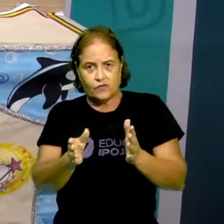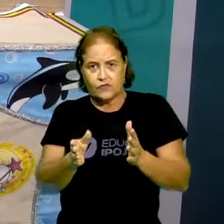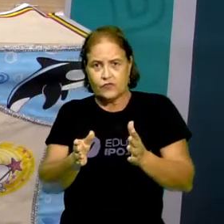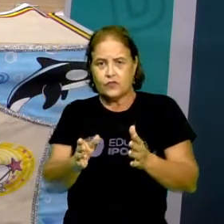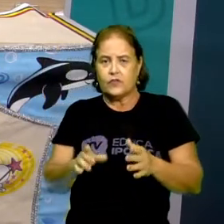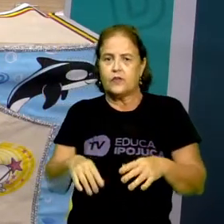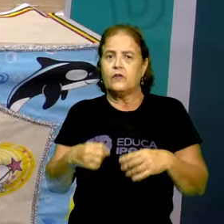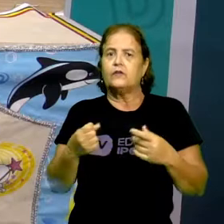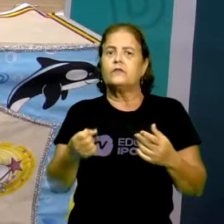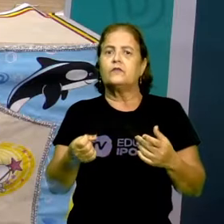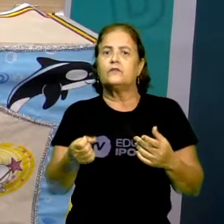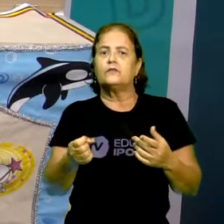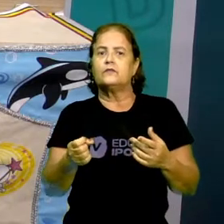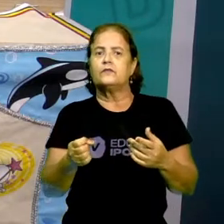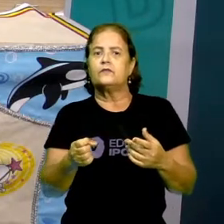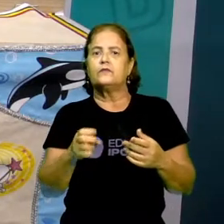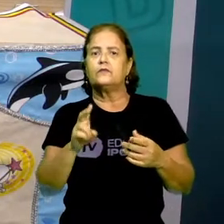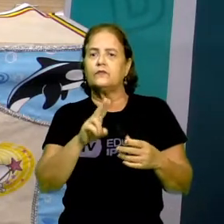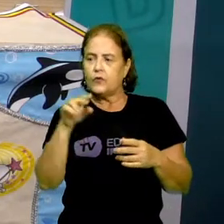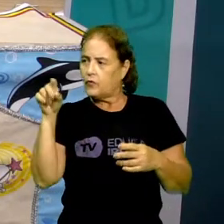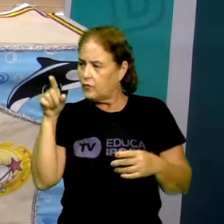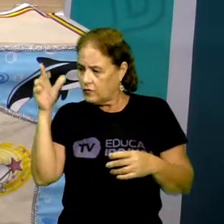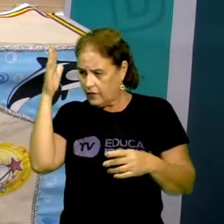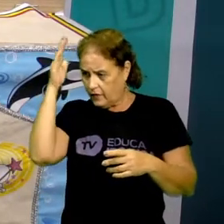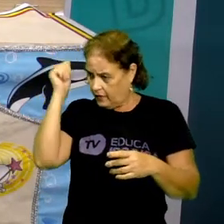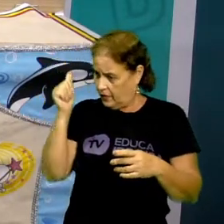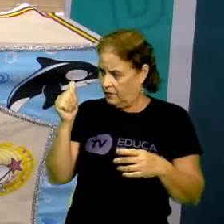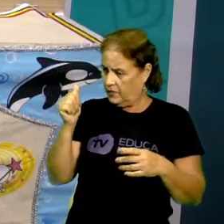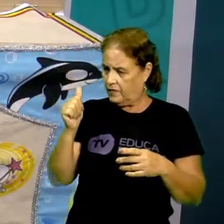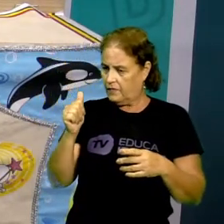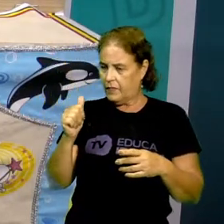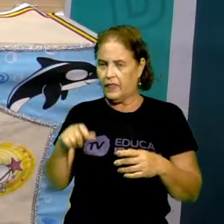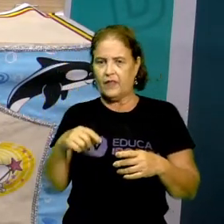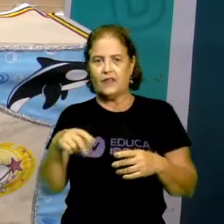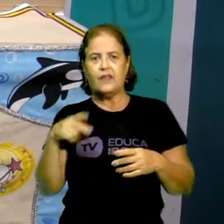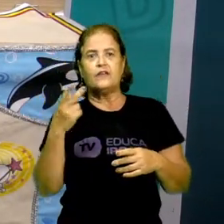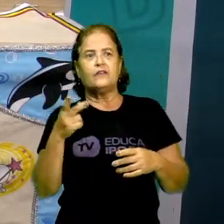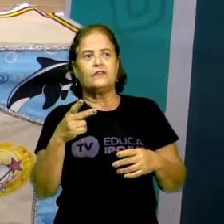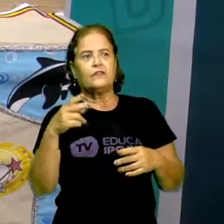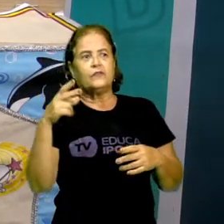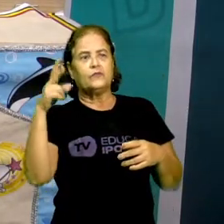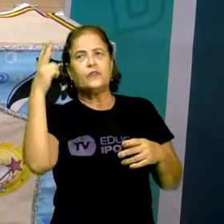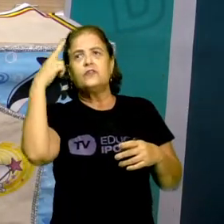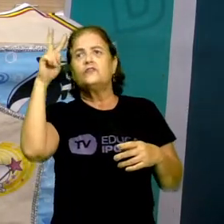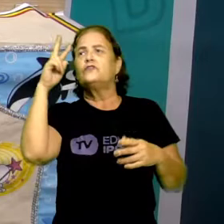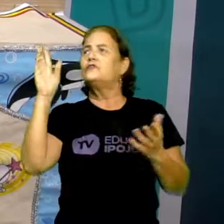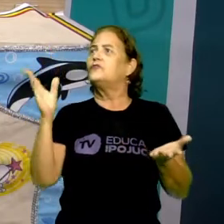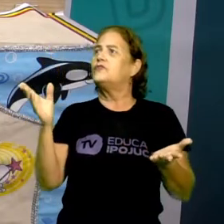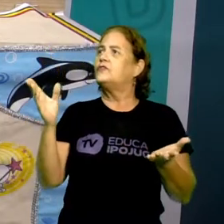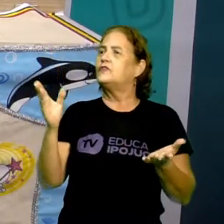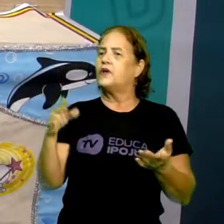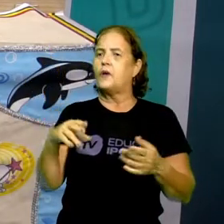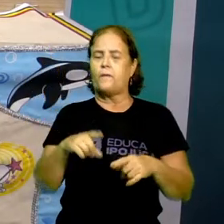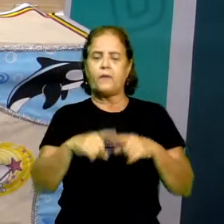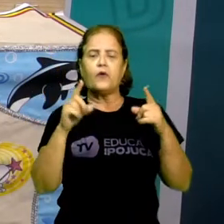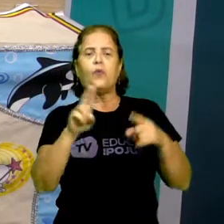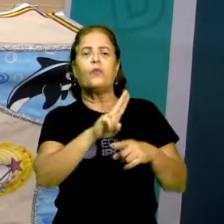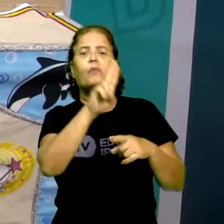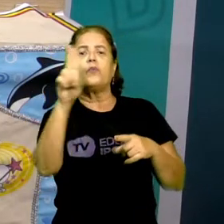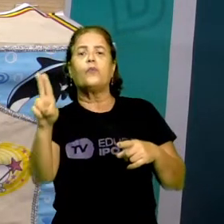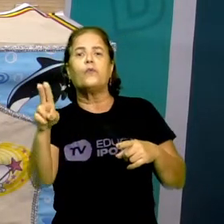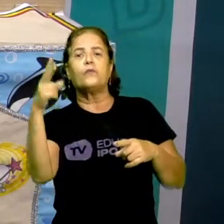falando sobre... Tu sabe? Sobre a história. É, Leiturinha, mas aí tu sabe o nome da